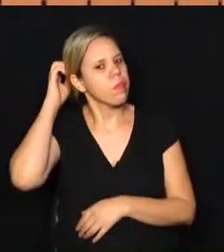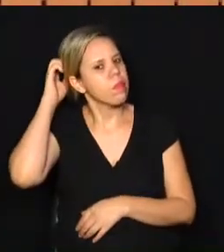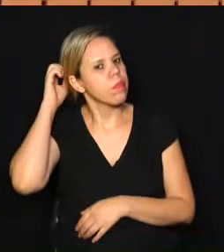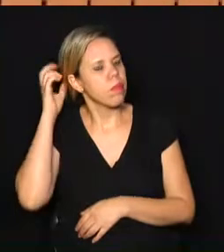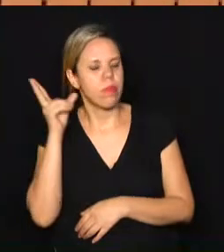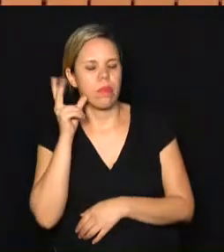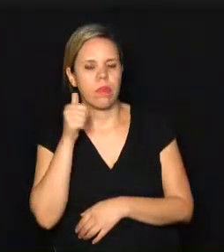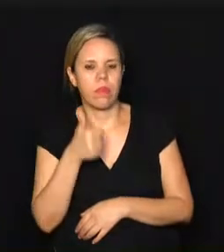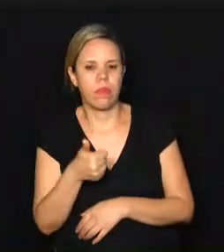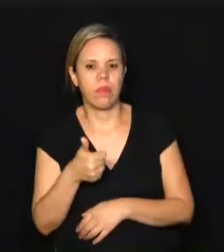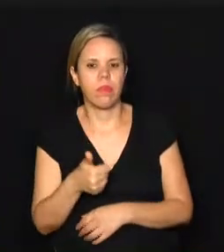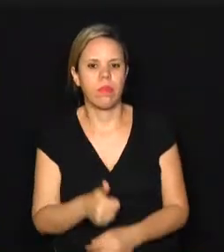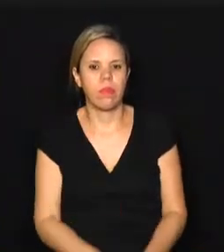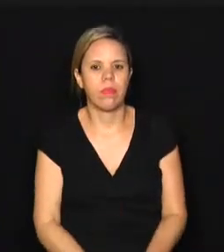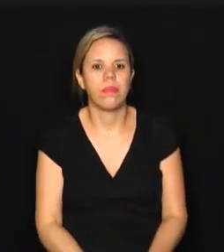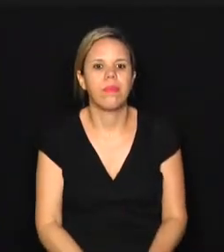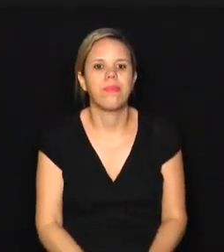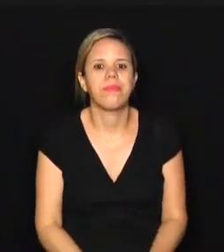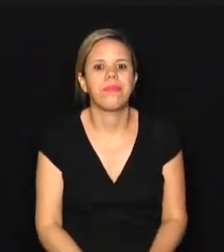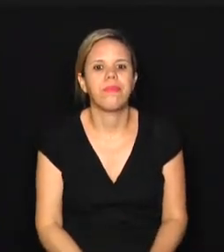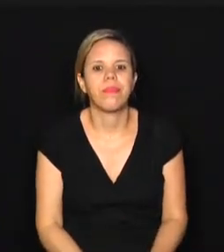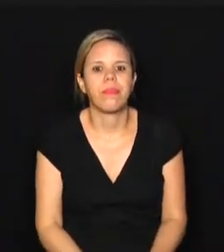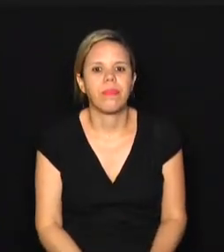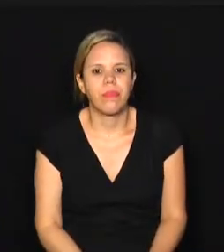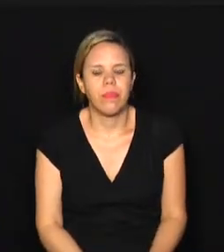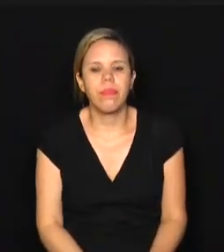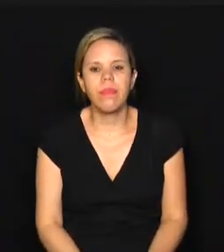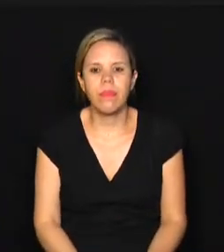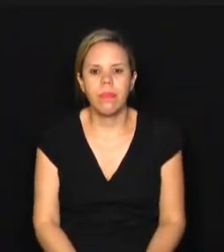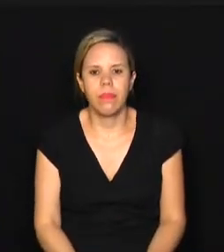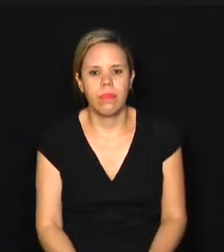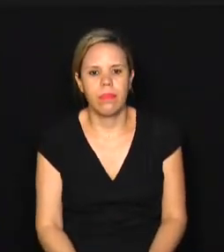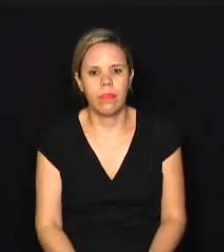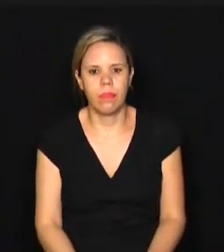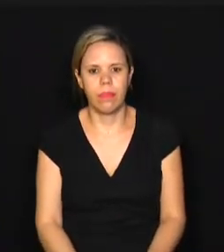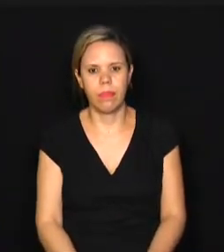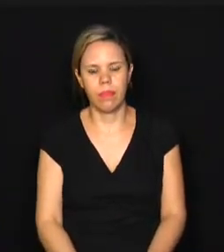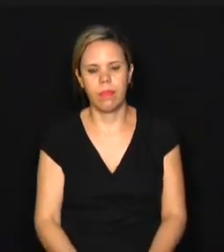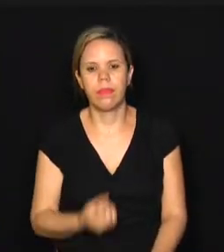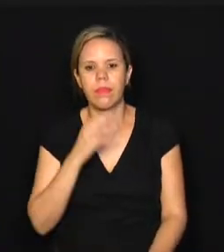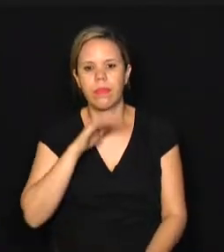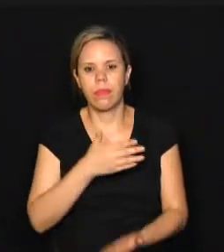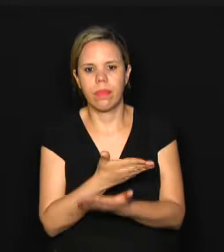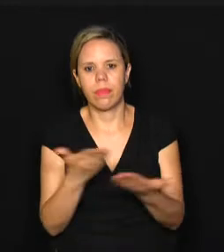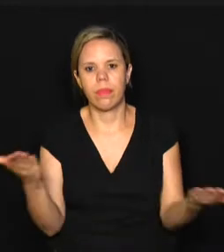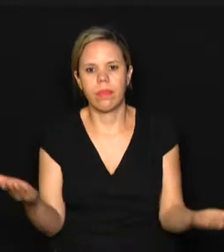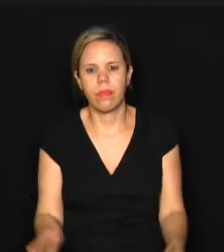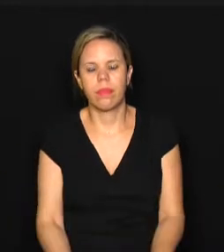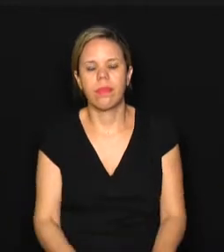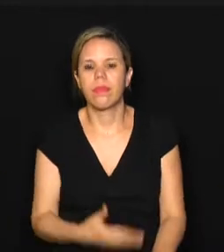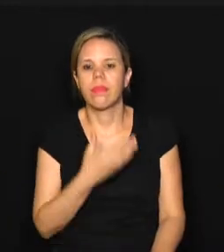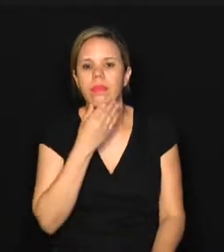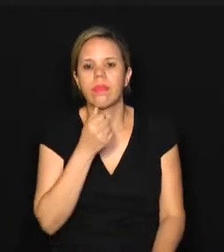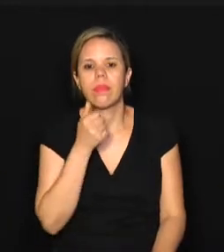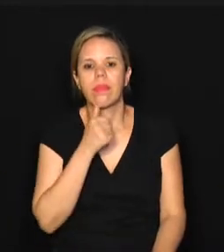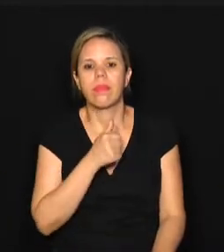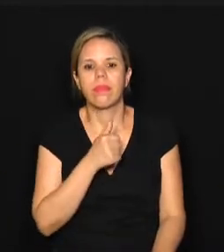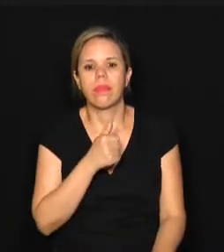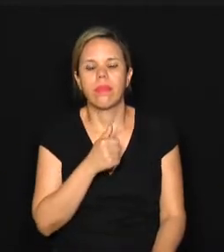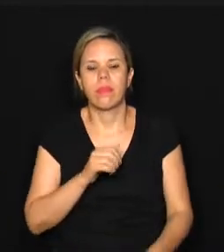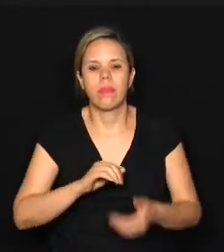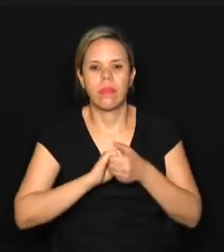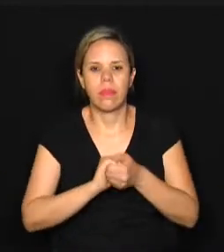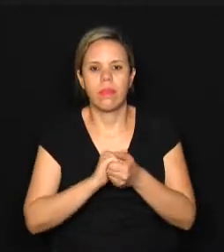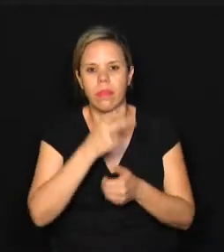bem? Tá. Bom, primeiramente, boa tarde a todas e todos. Fazer uma saudação para